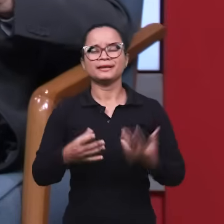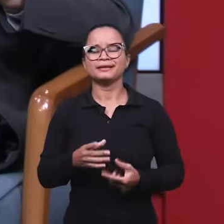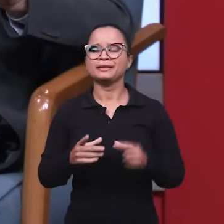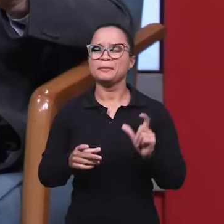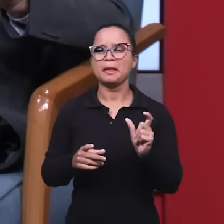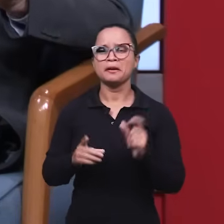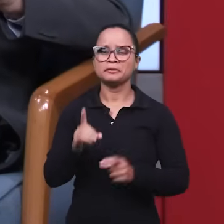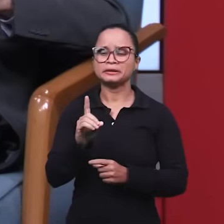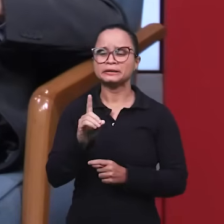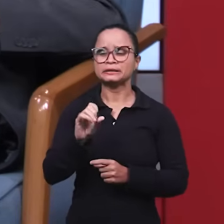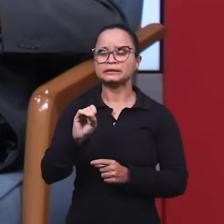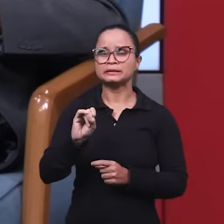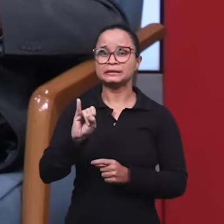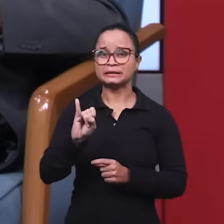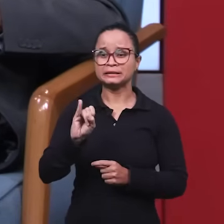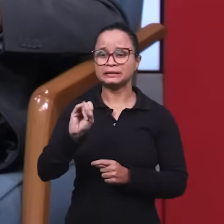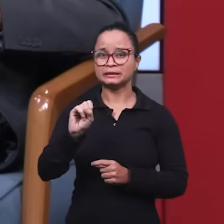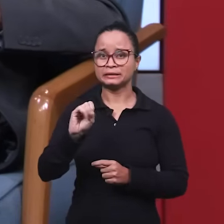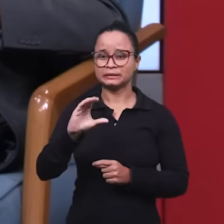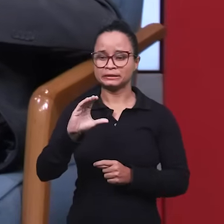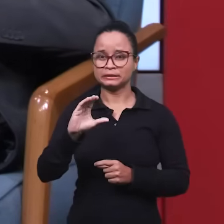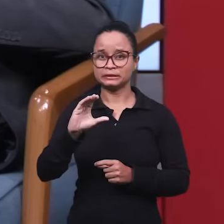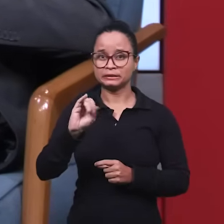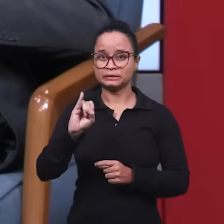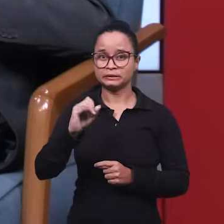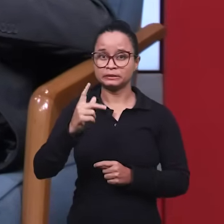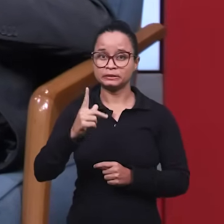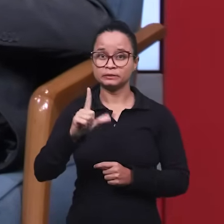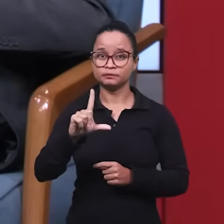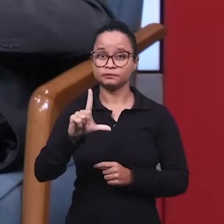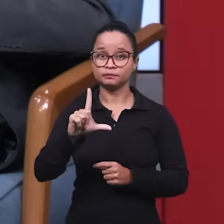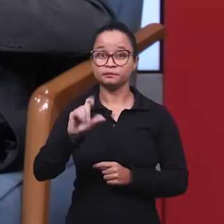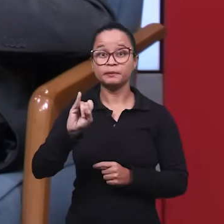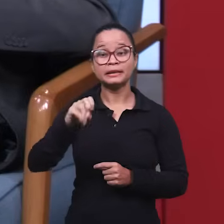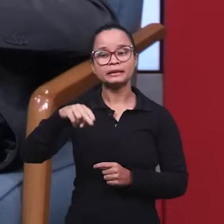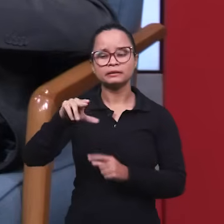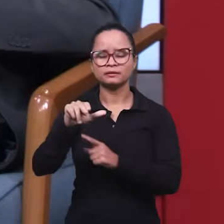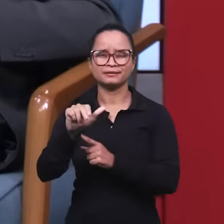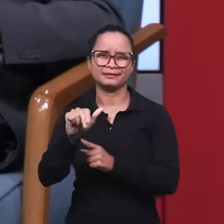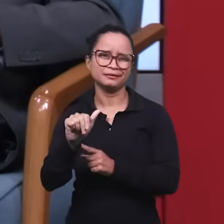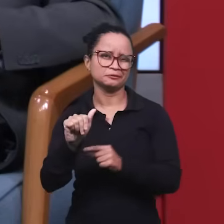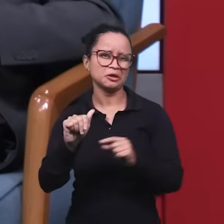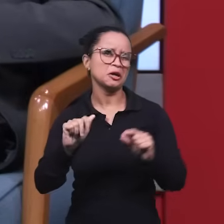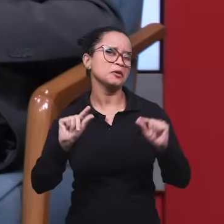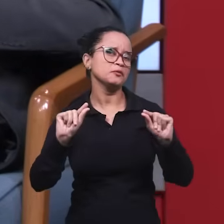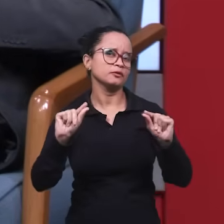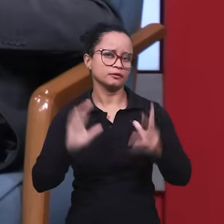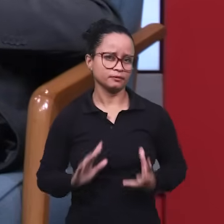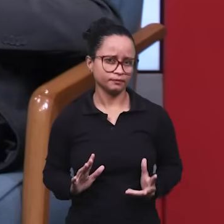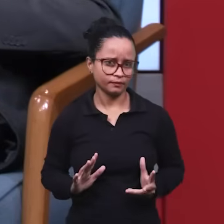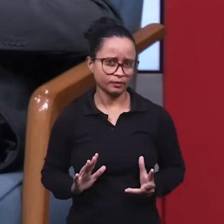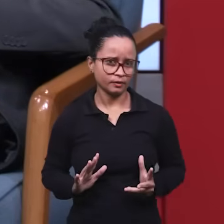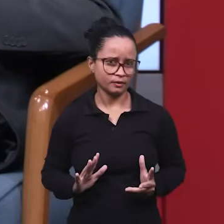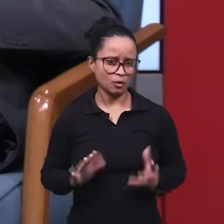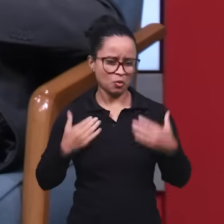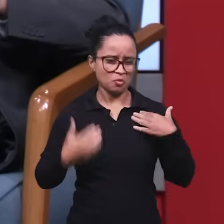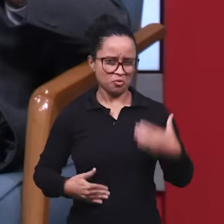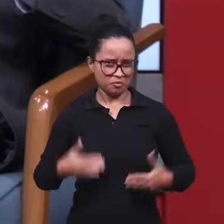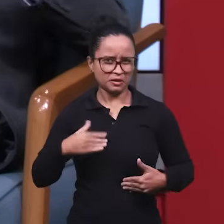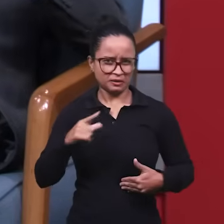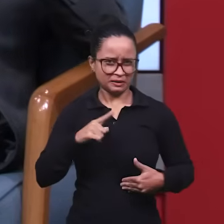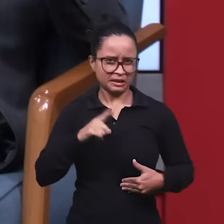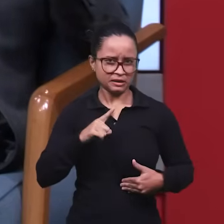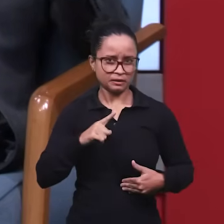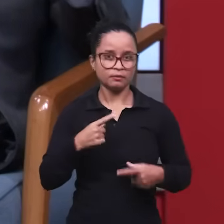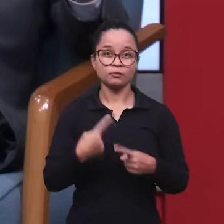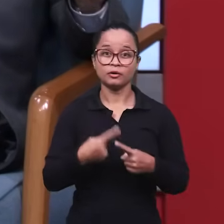que é disciplina? O corpo humano tem disciplina. Por que o corpo humano tem disciplina?